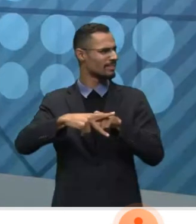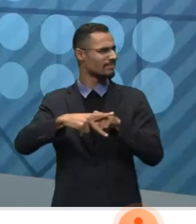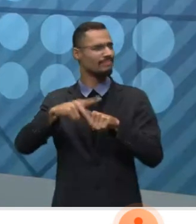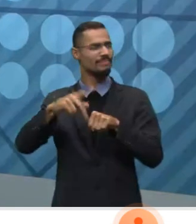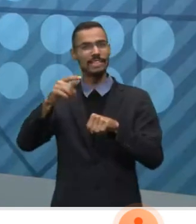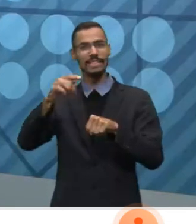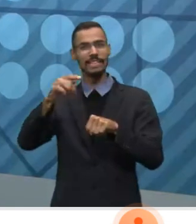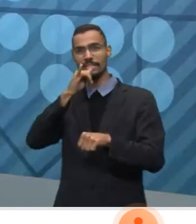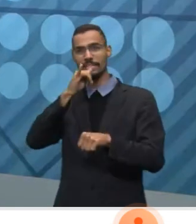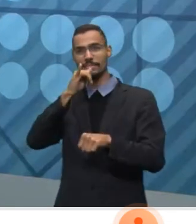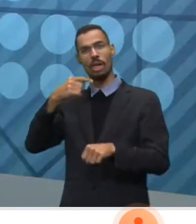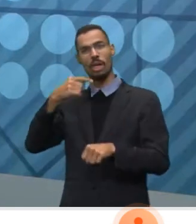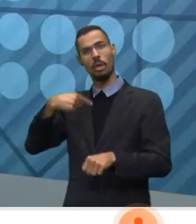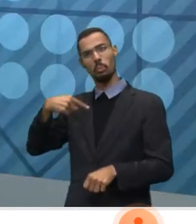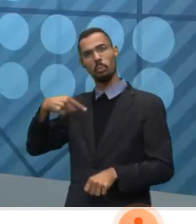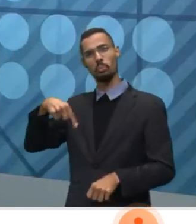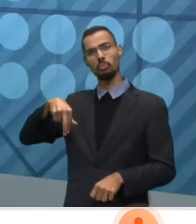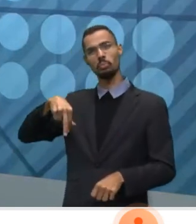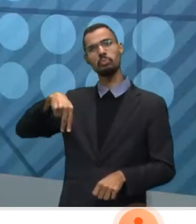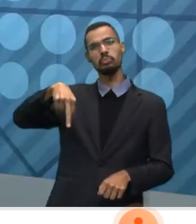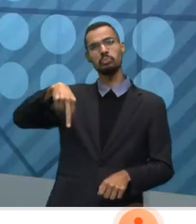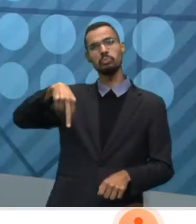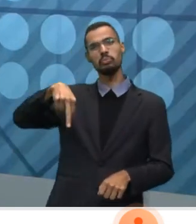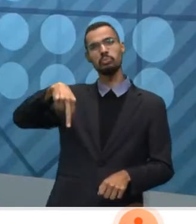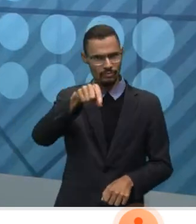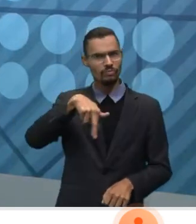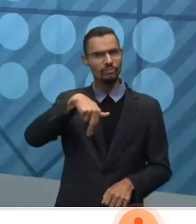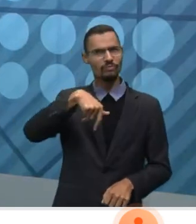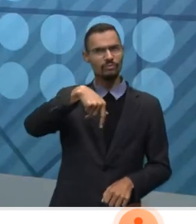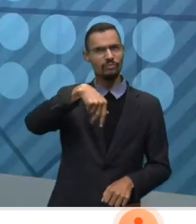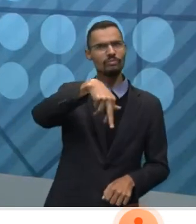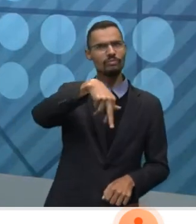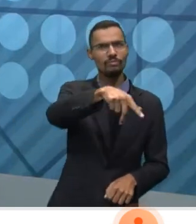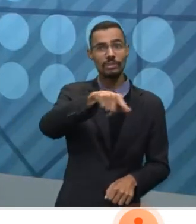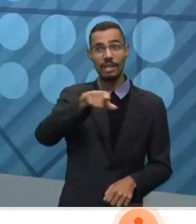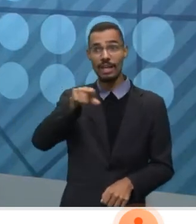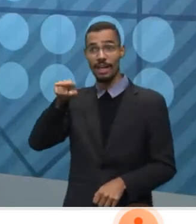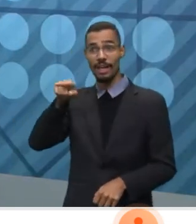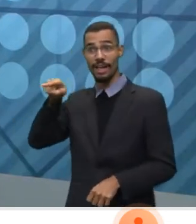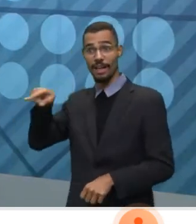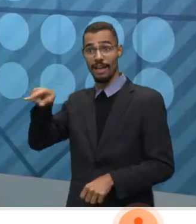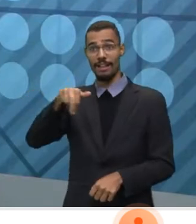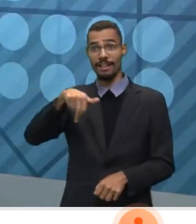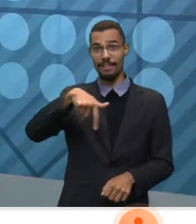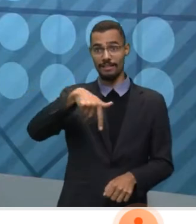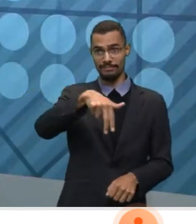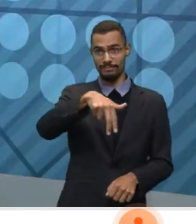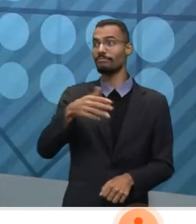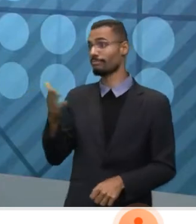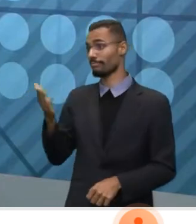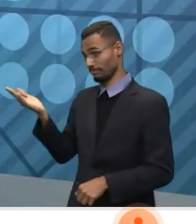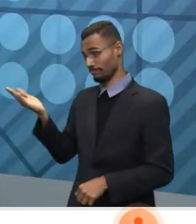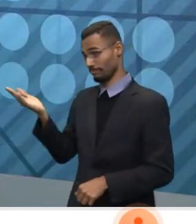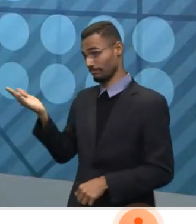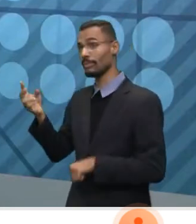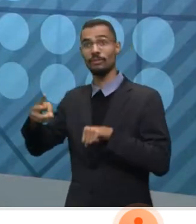eu ando, certo? Você anda, ela anda, o